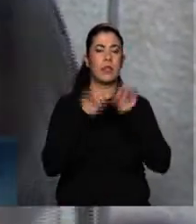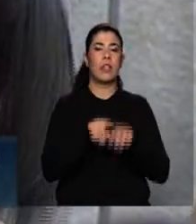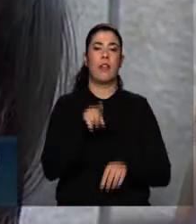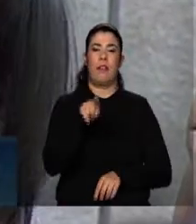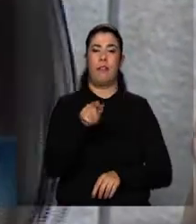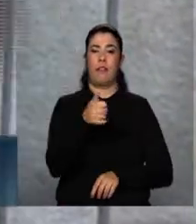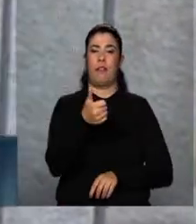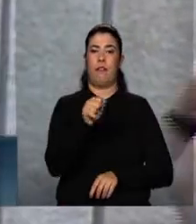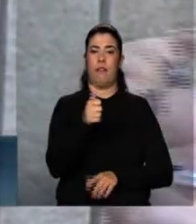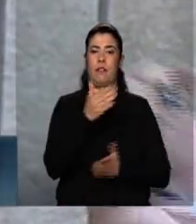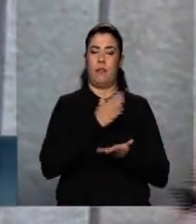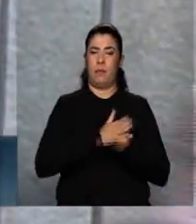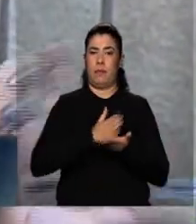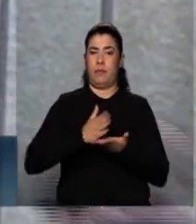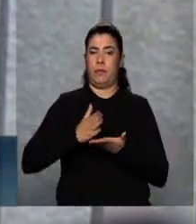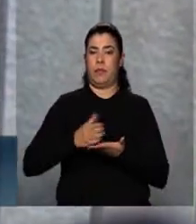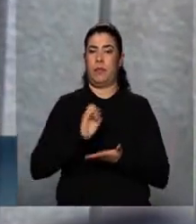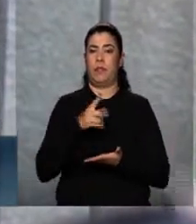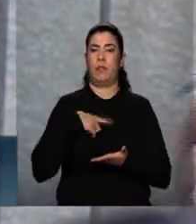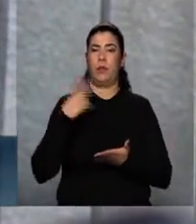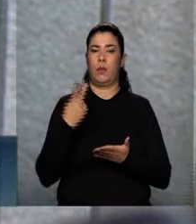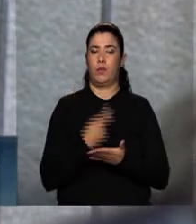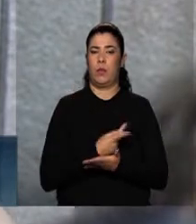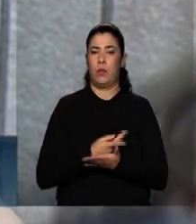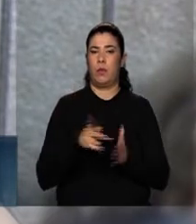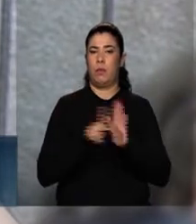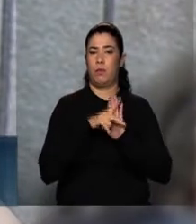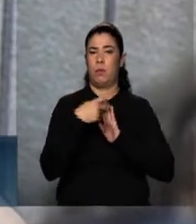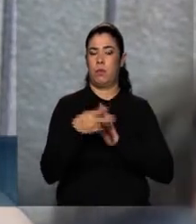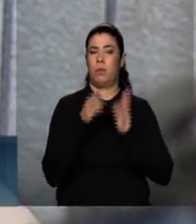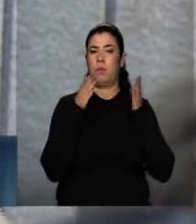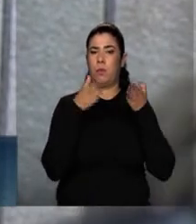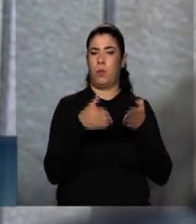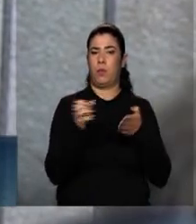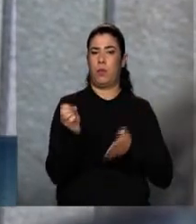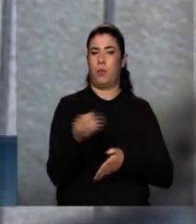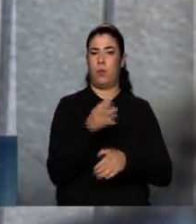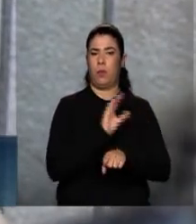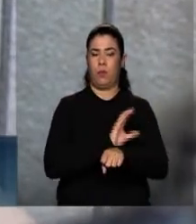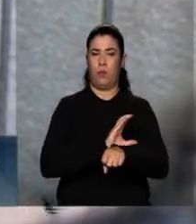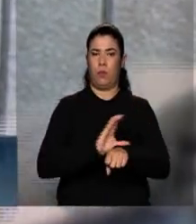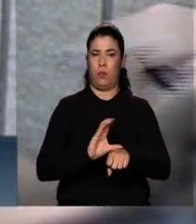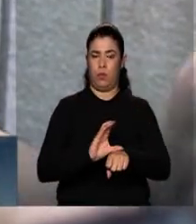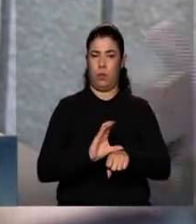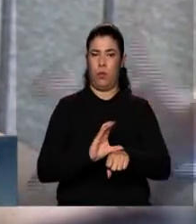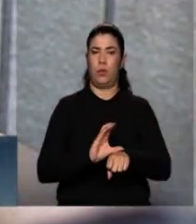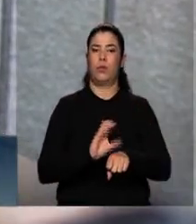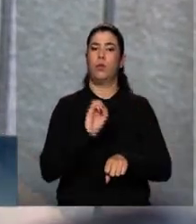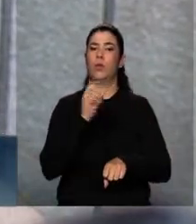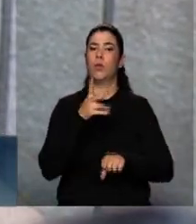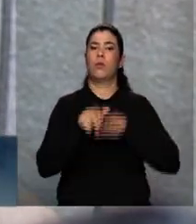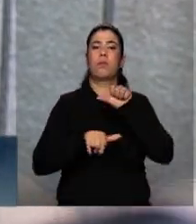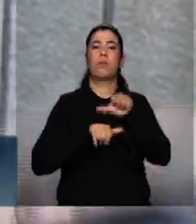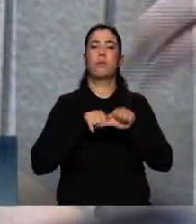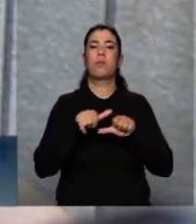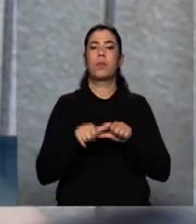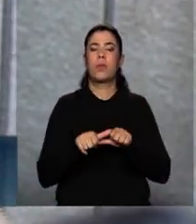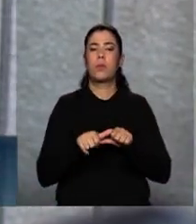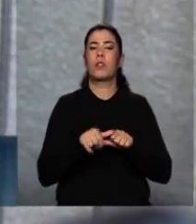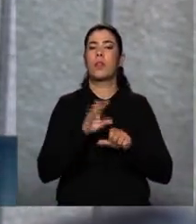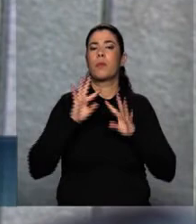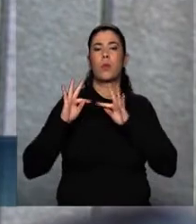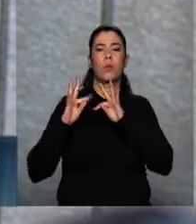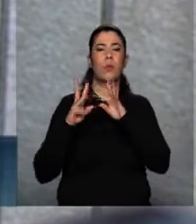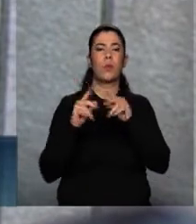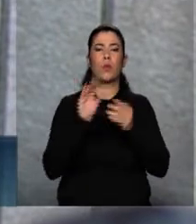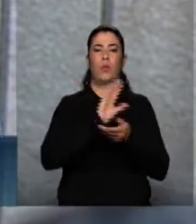seriada, se ela vai acontecer só para esses novos cursos, se vai mudar todo o processo para todos os cursos